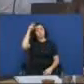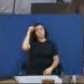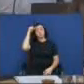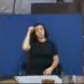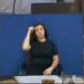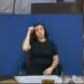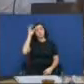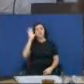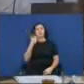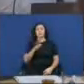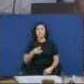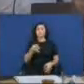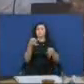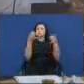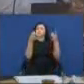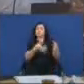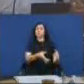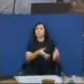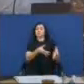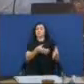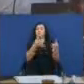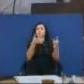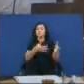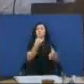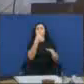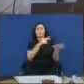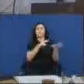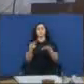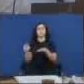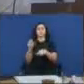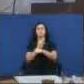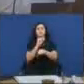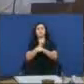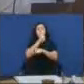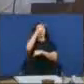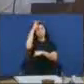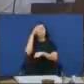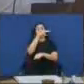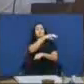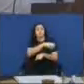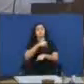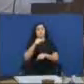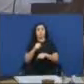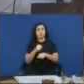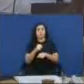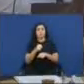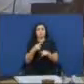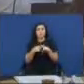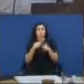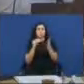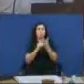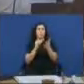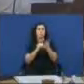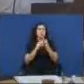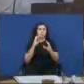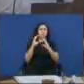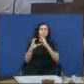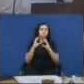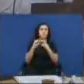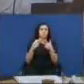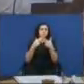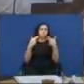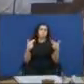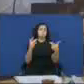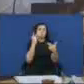vezes até uma semana. No Montezuma ficou até uma semana aguardando para que a prefeitura, talvez por falta de comunicação